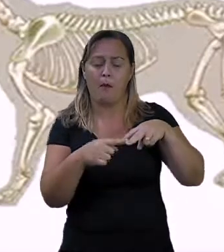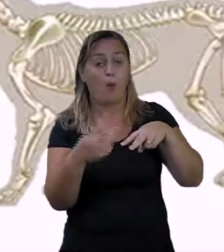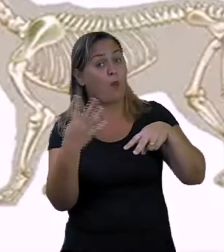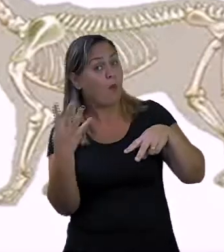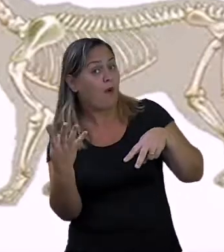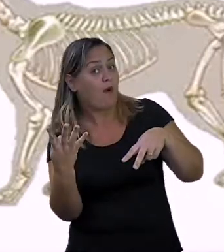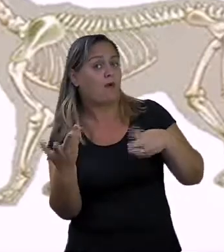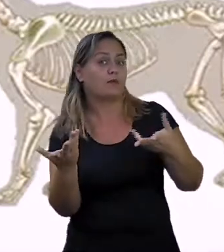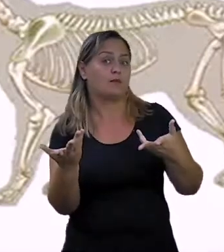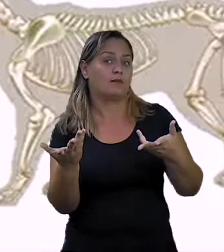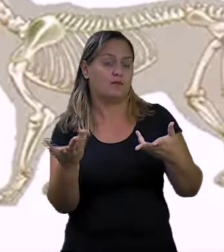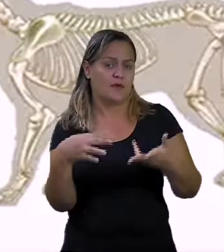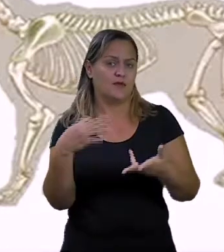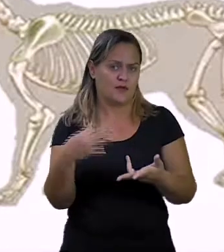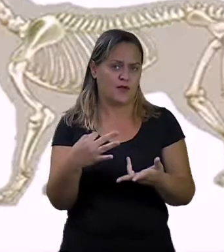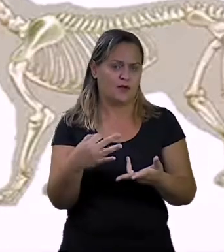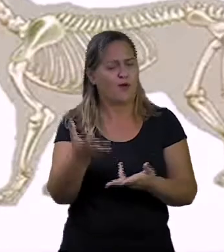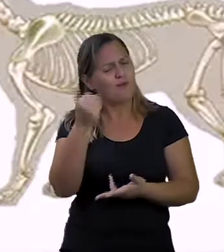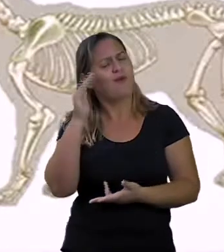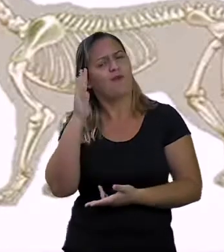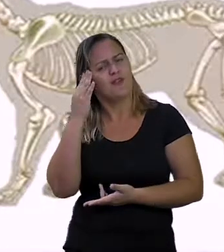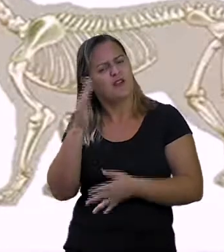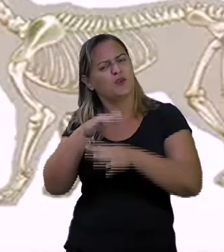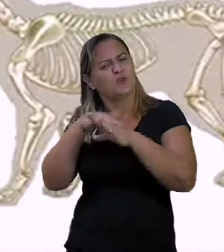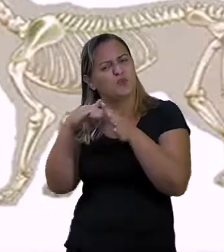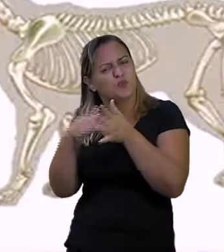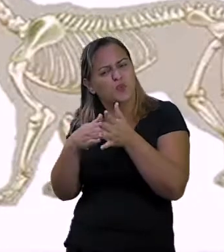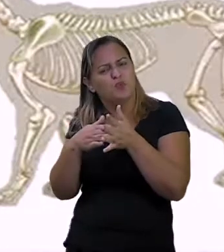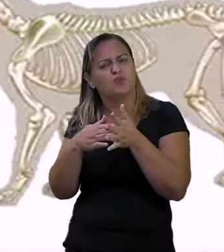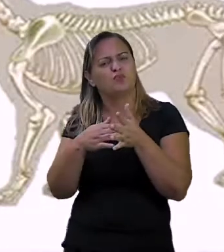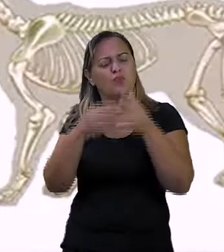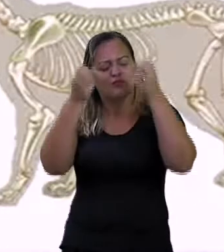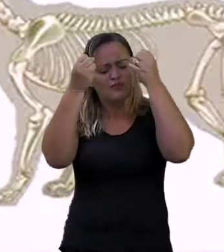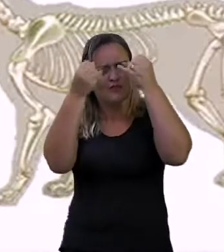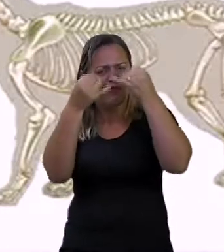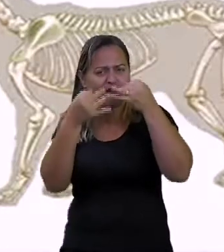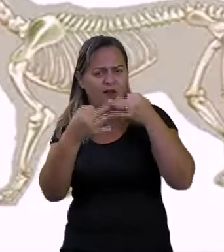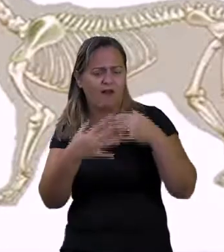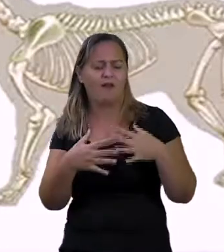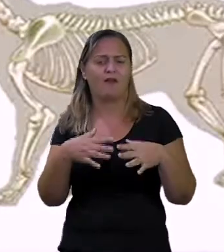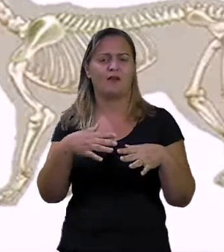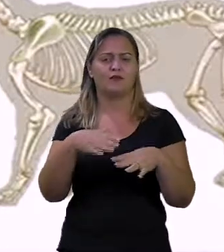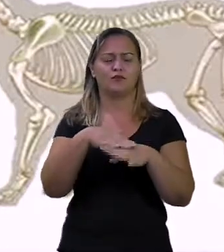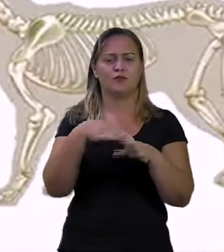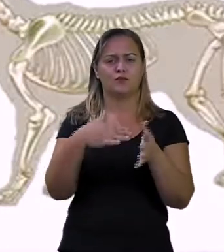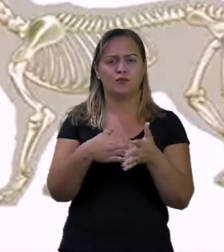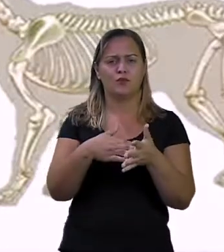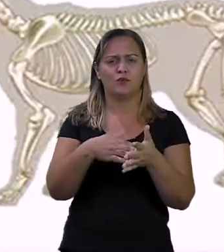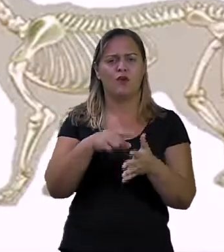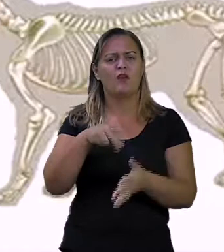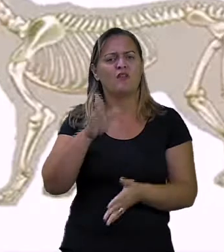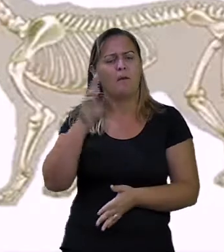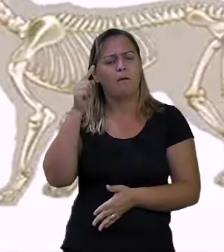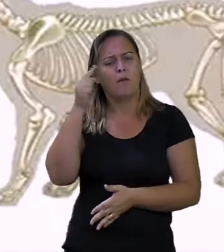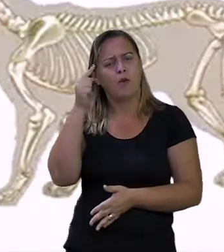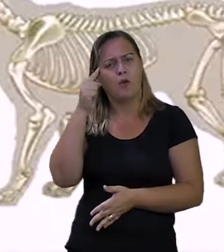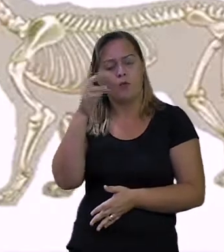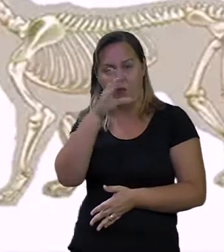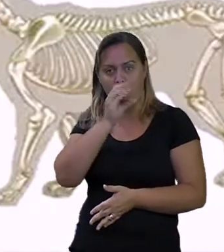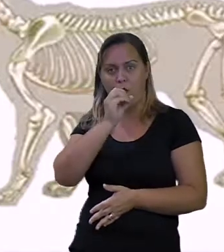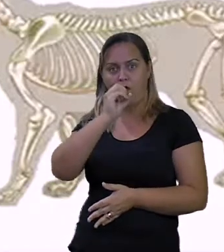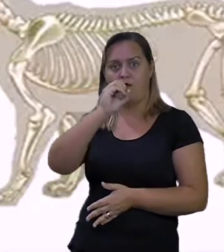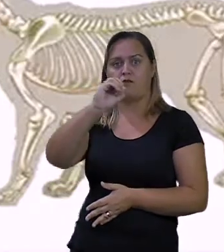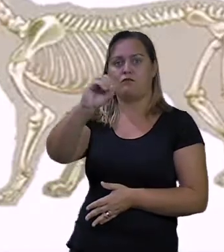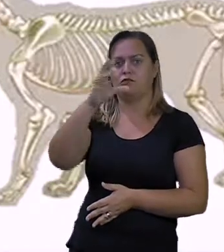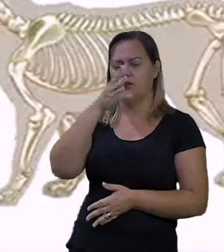Vamos entender todo esse processo? Você já pensou se um elefante tivesse ou